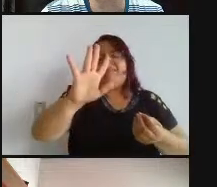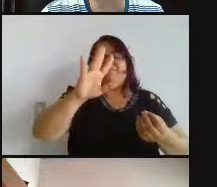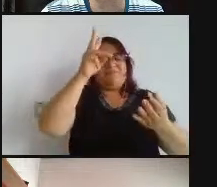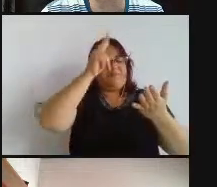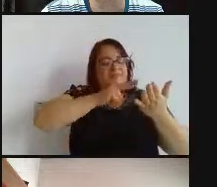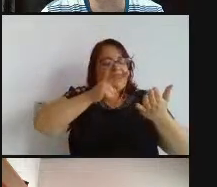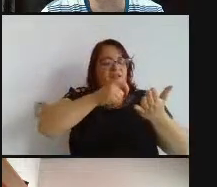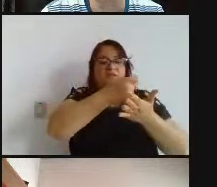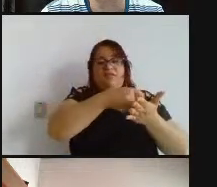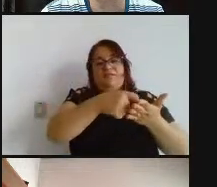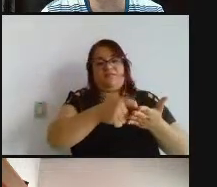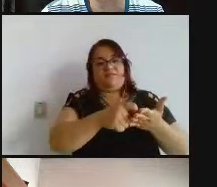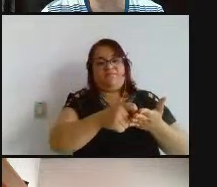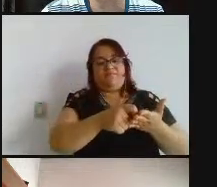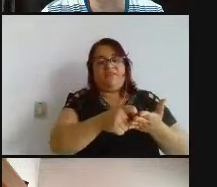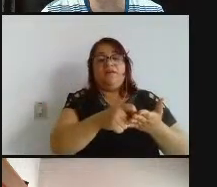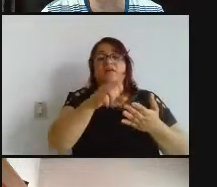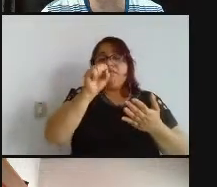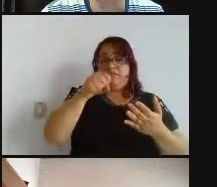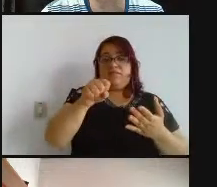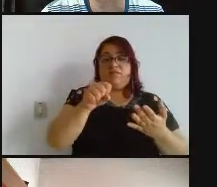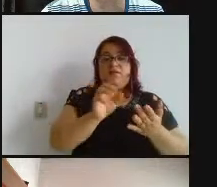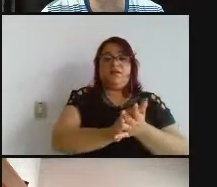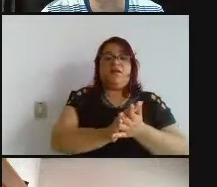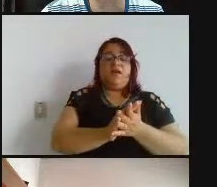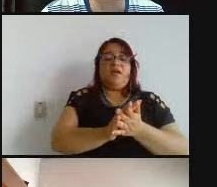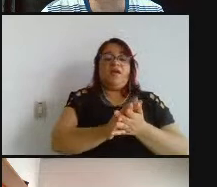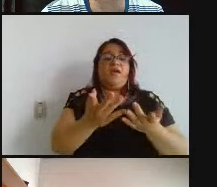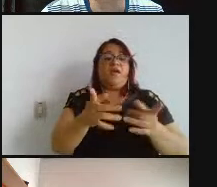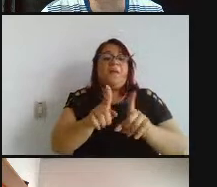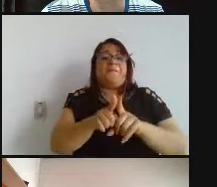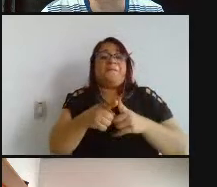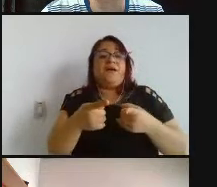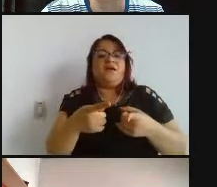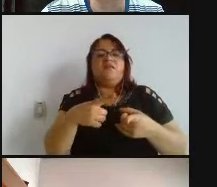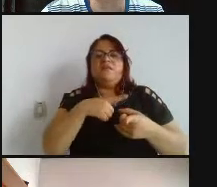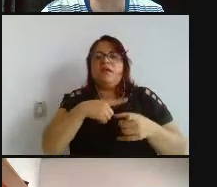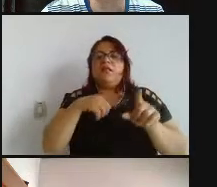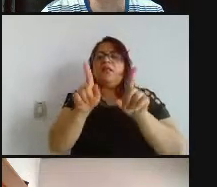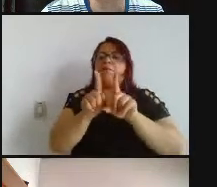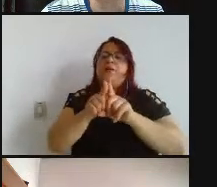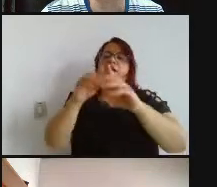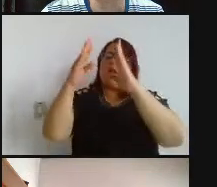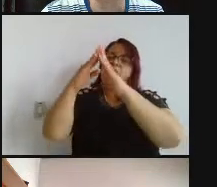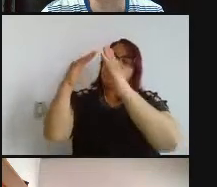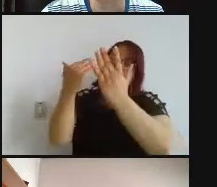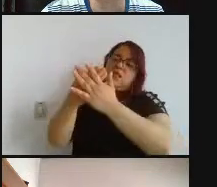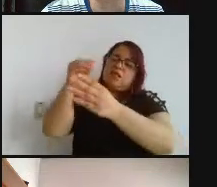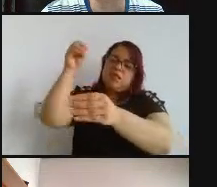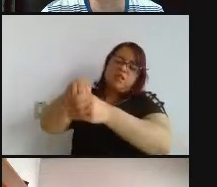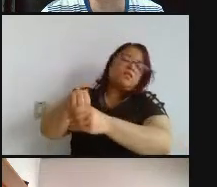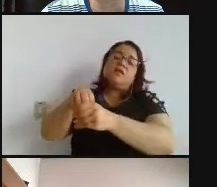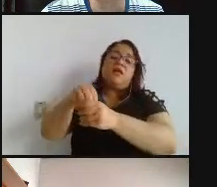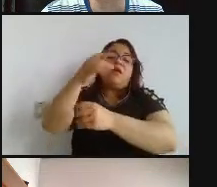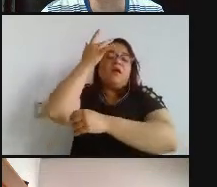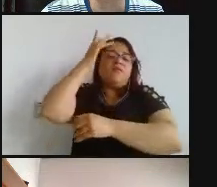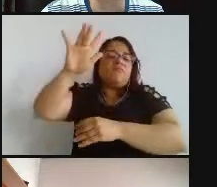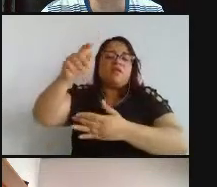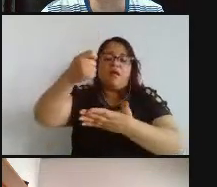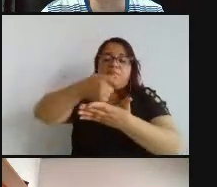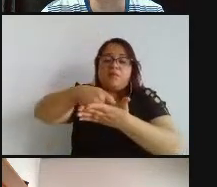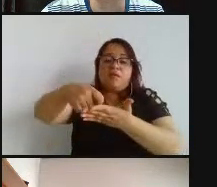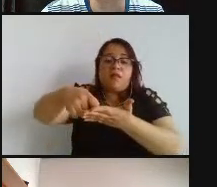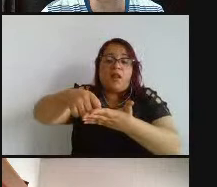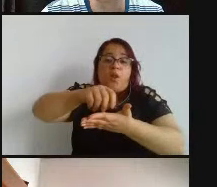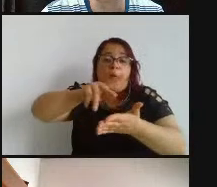estão na escola e mal aprendem a escrever o próprio nome, não estão aprendendo